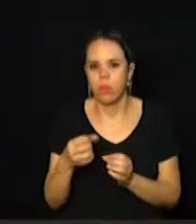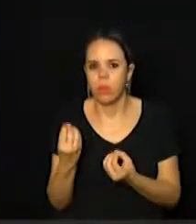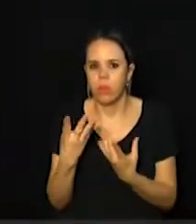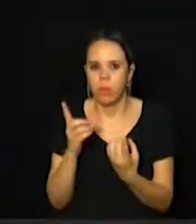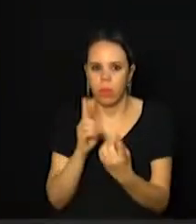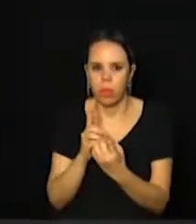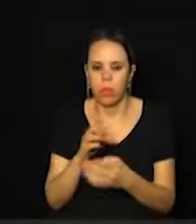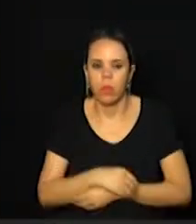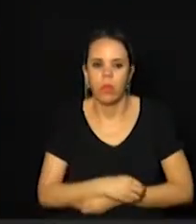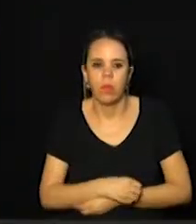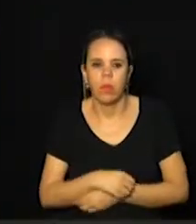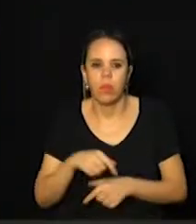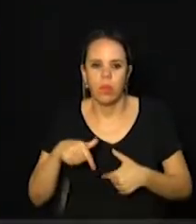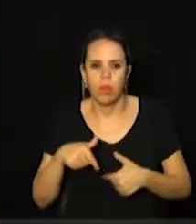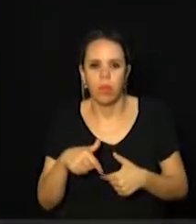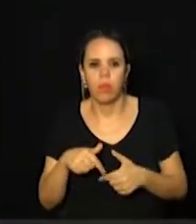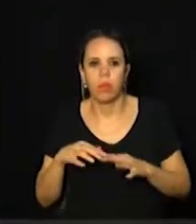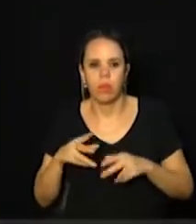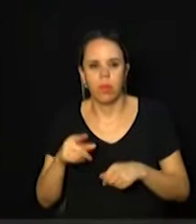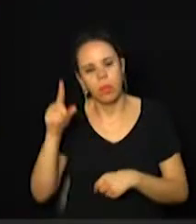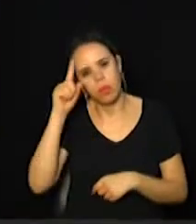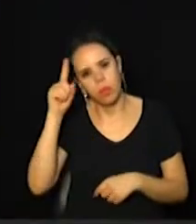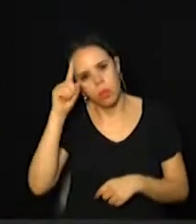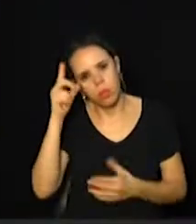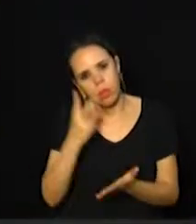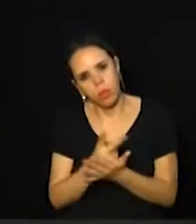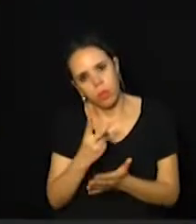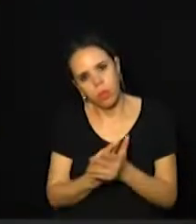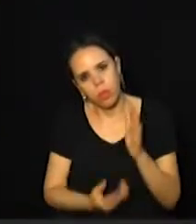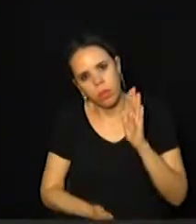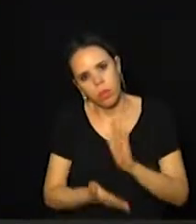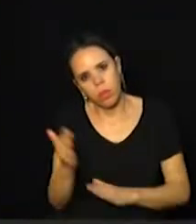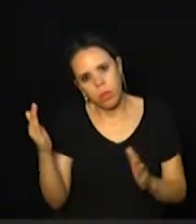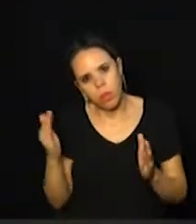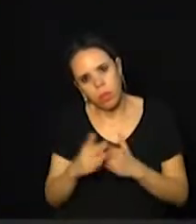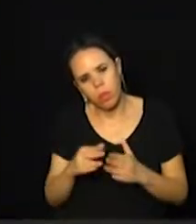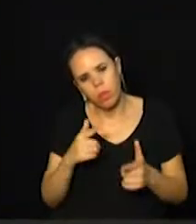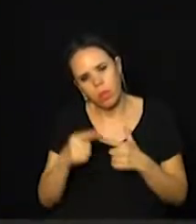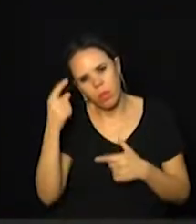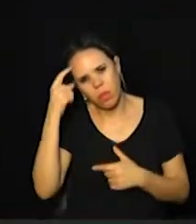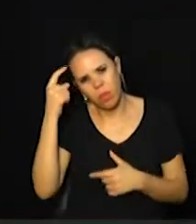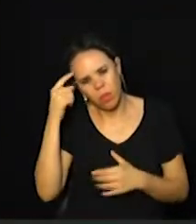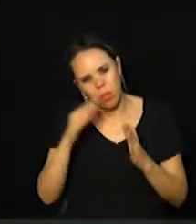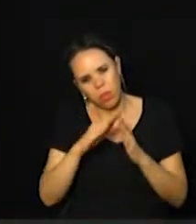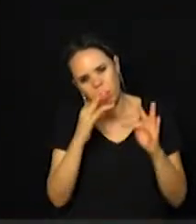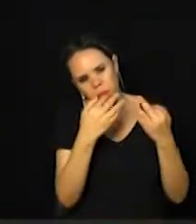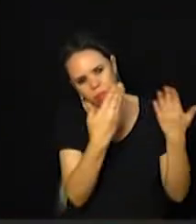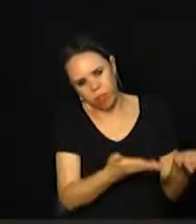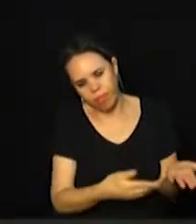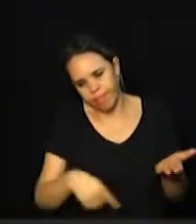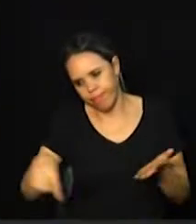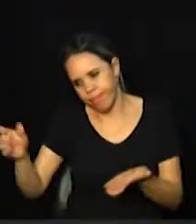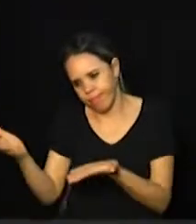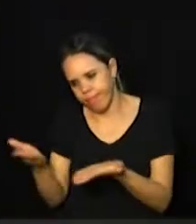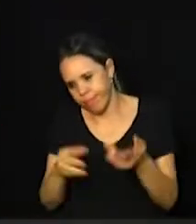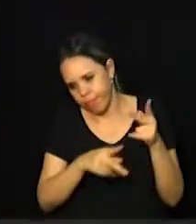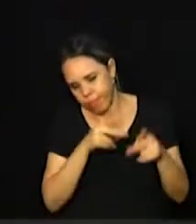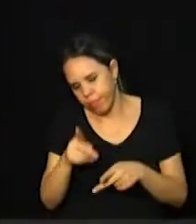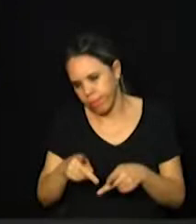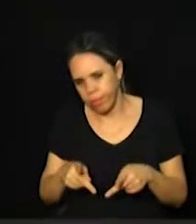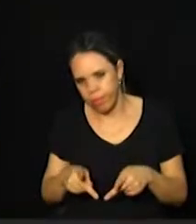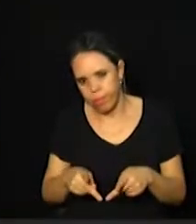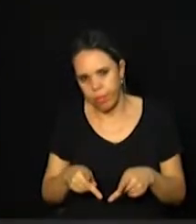bem atendido os trabalhadores todo dia mesmo que ele saindo de casa tendo um problema na casa dele ele recebe